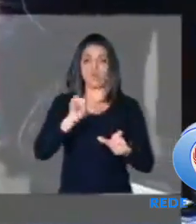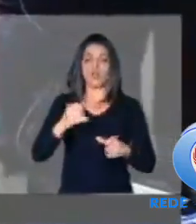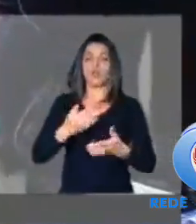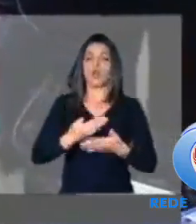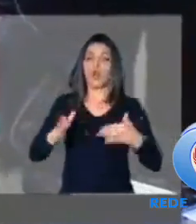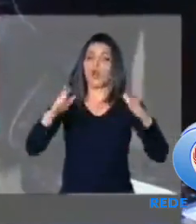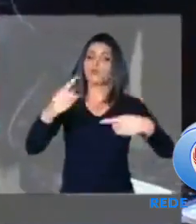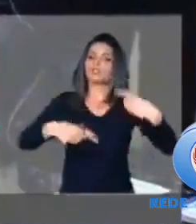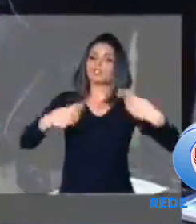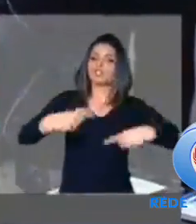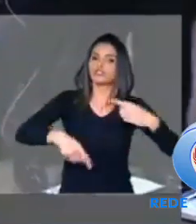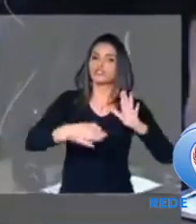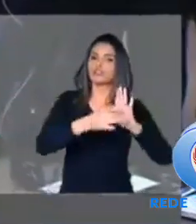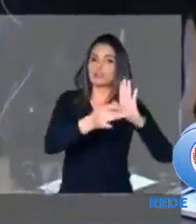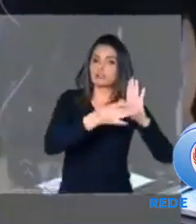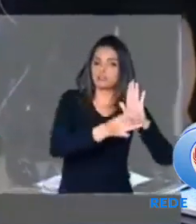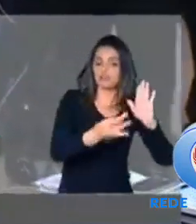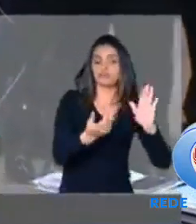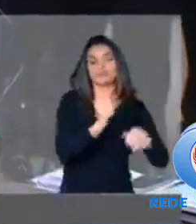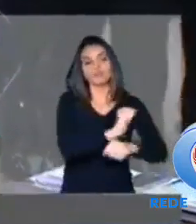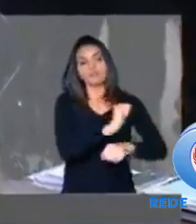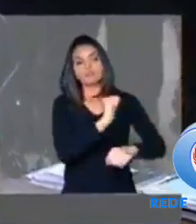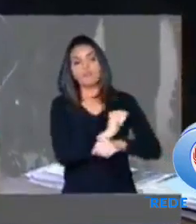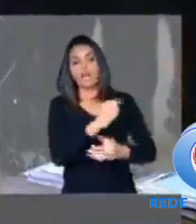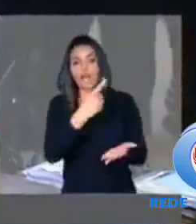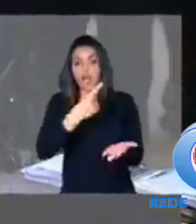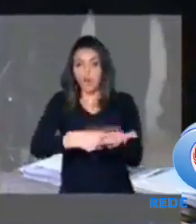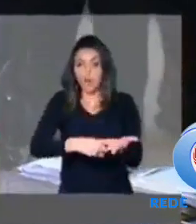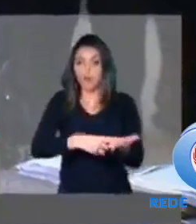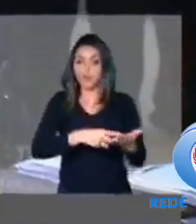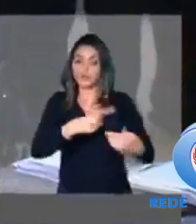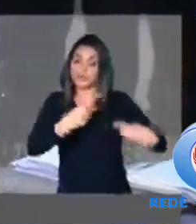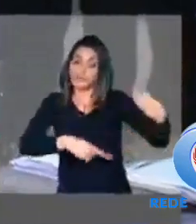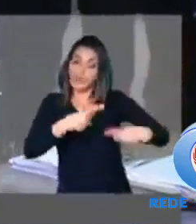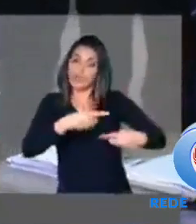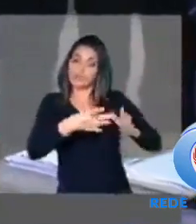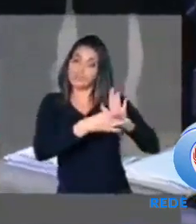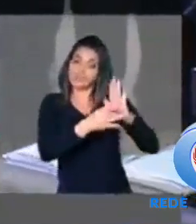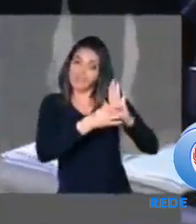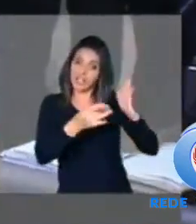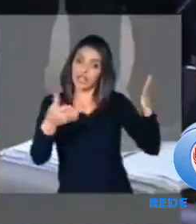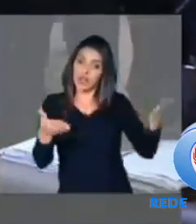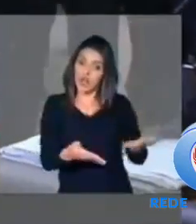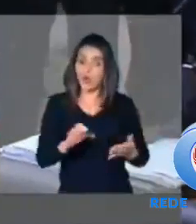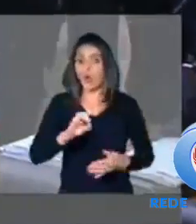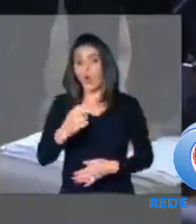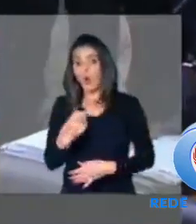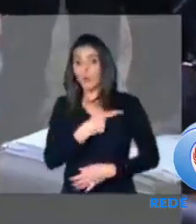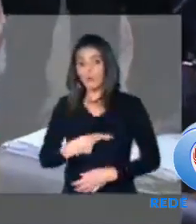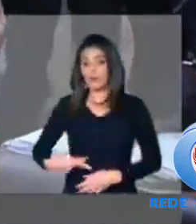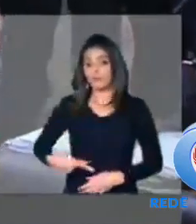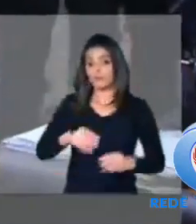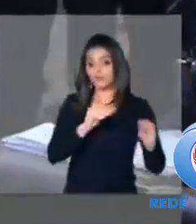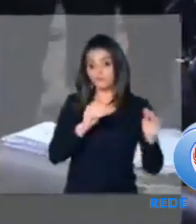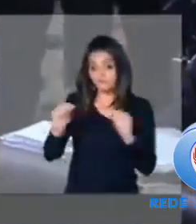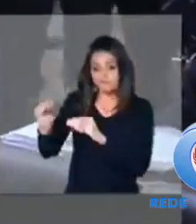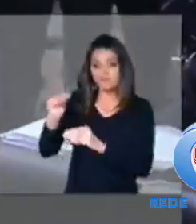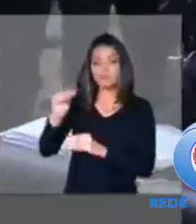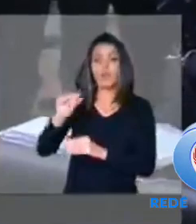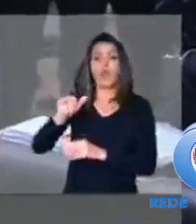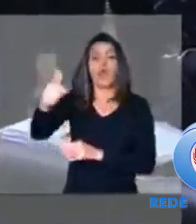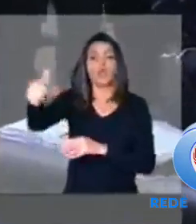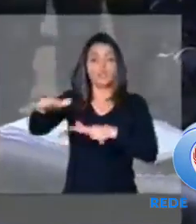destaques. Resta saber se vai haver acordo para a apreciação desses destaques ainda hoje ou se o presidente pode deixar para uma outra